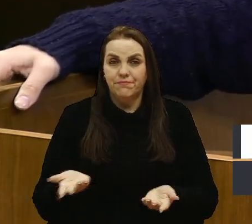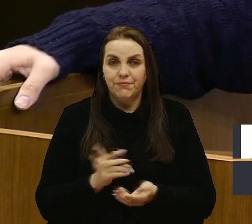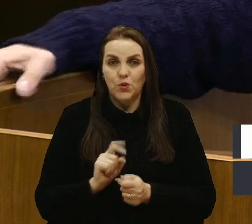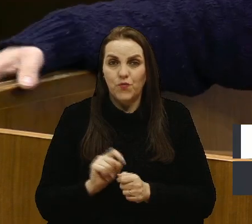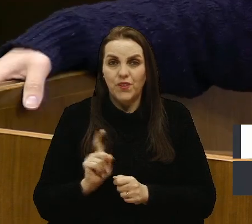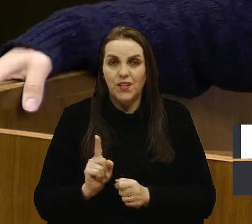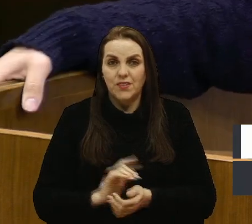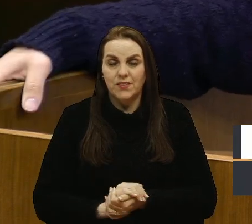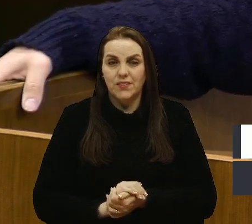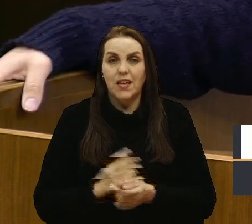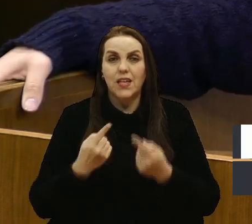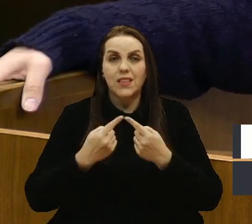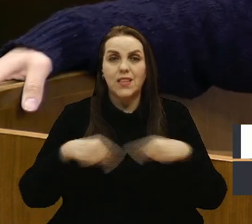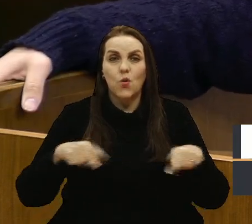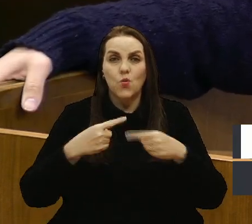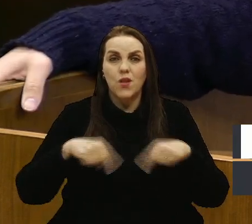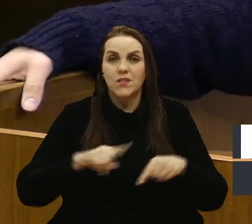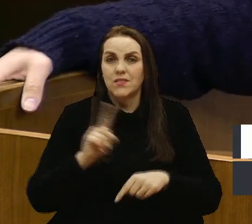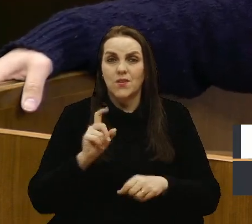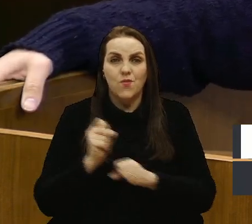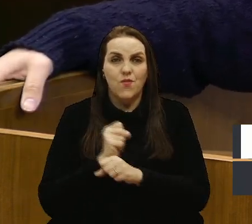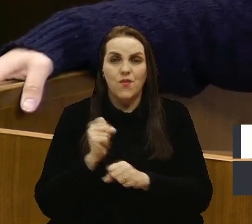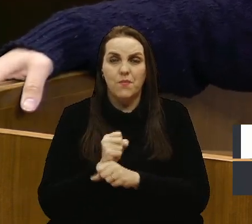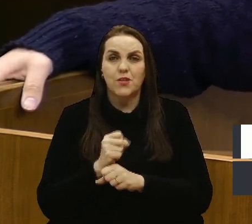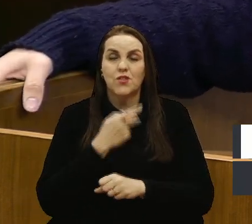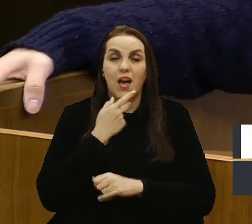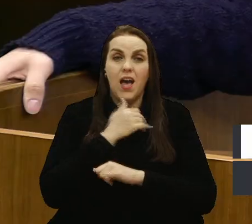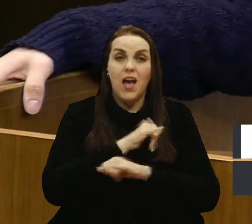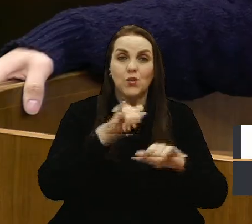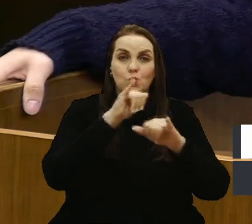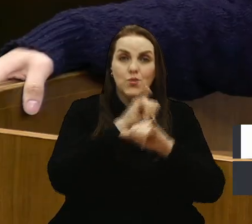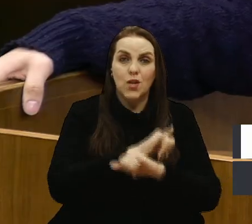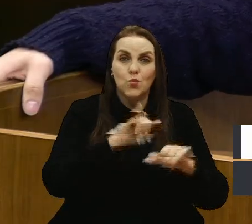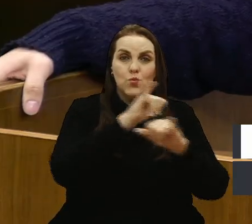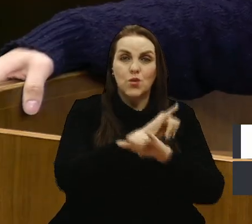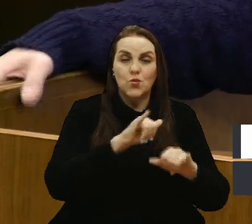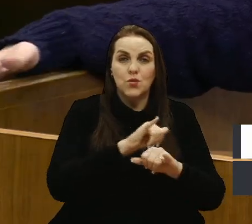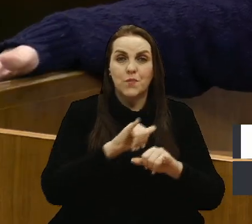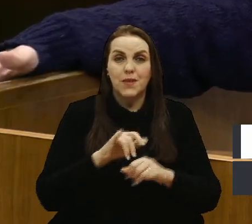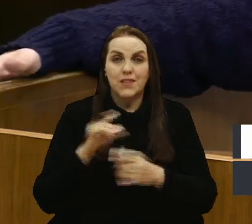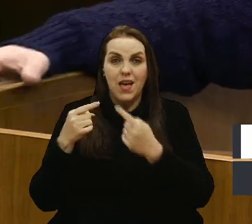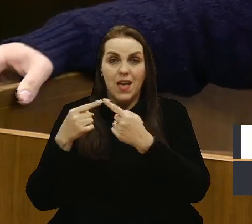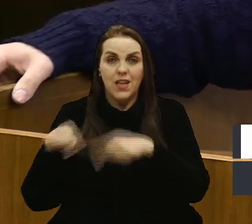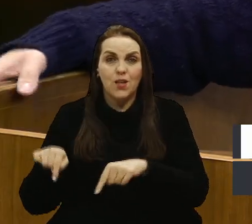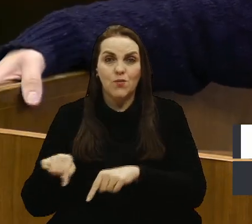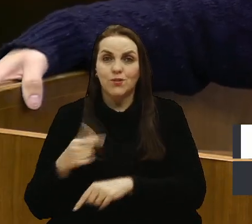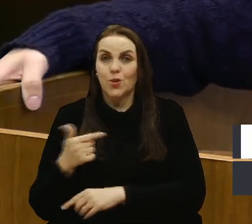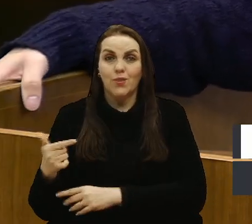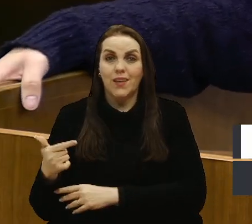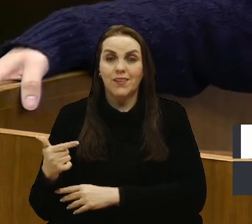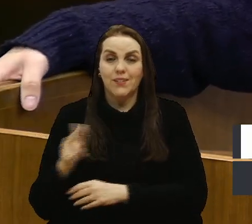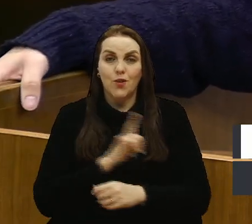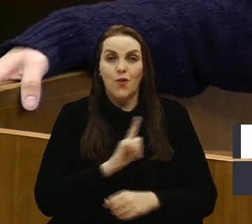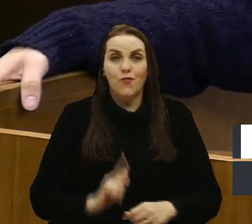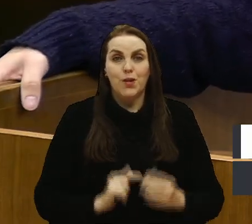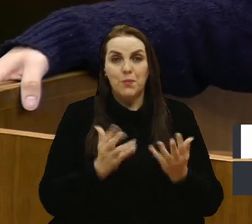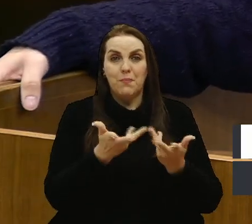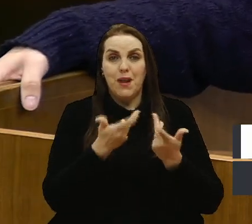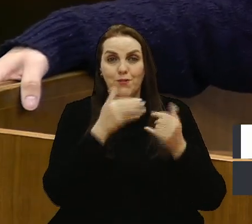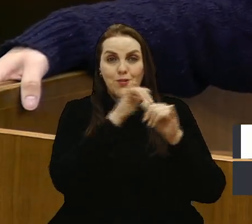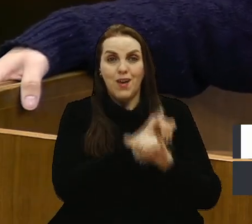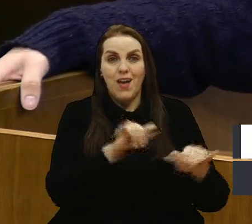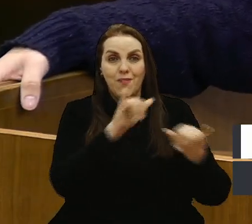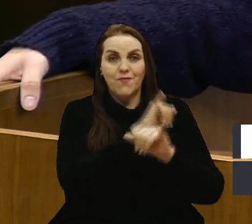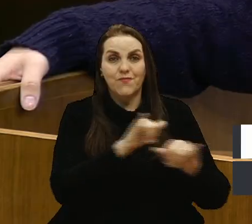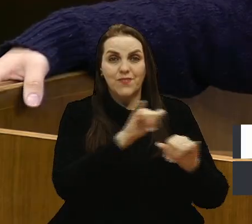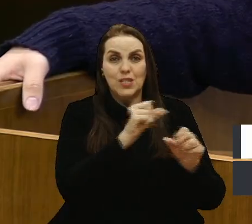A gente não inaugura a obra, né? A gente só anuncia as obras. É um governo maravilhoso de anunciar a obra, mas inaugurar